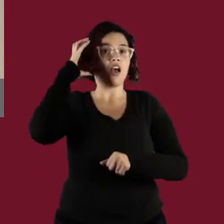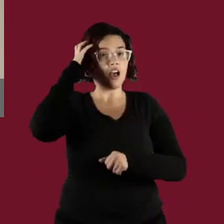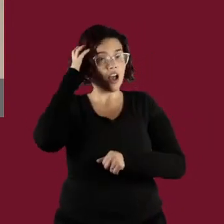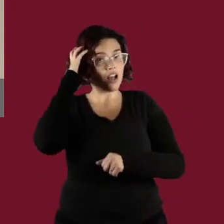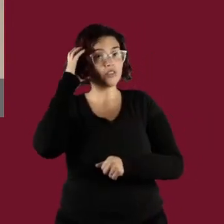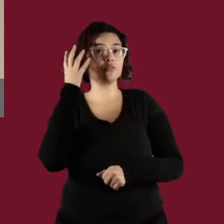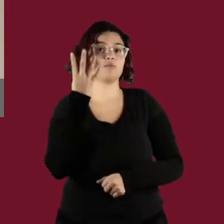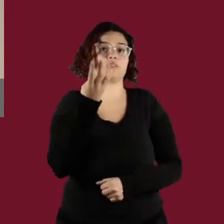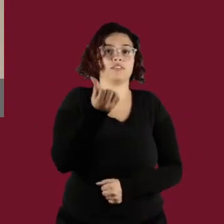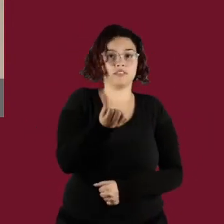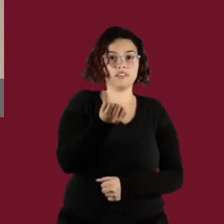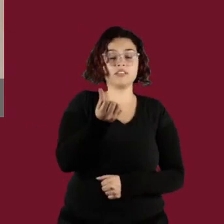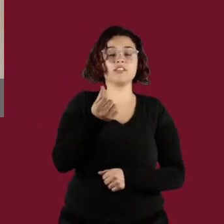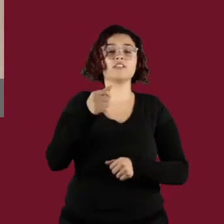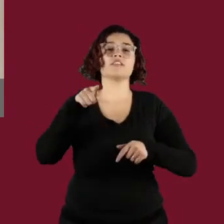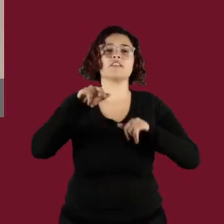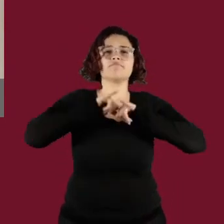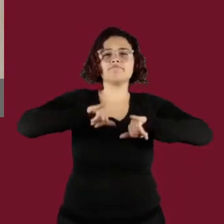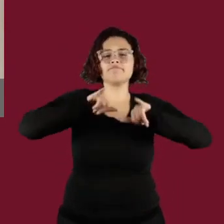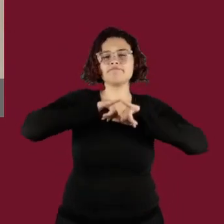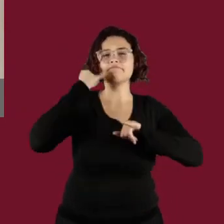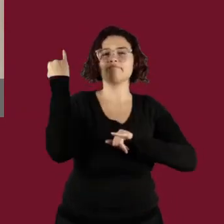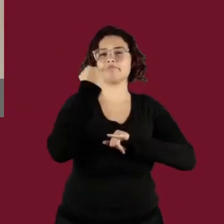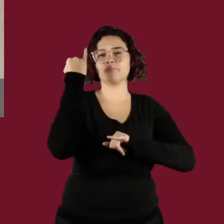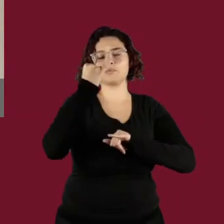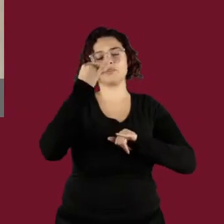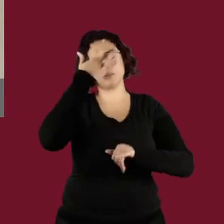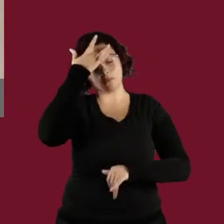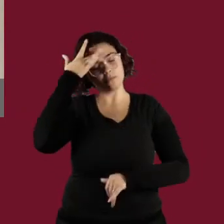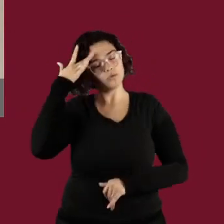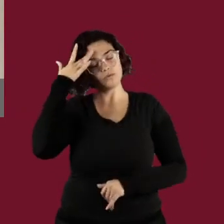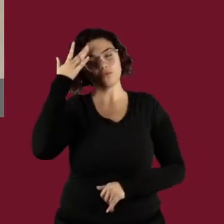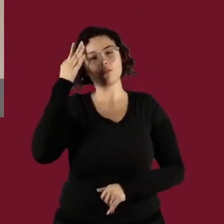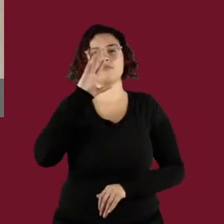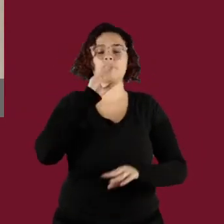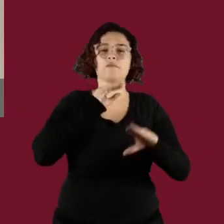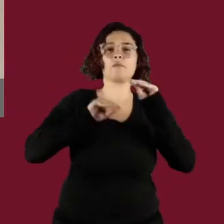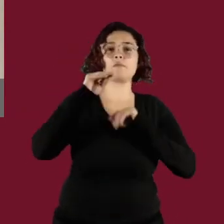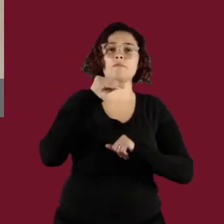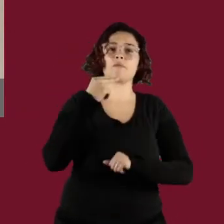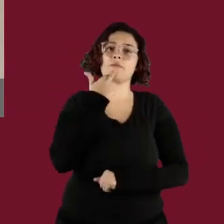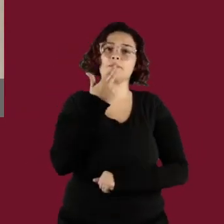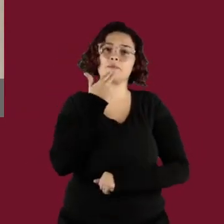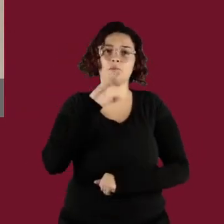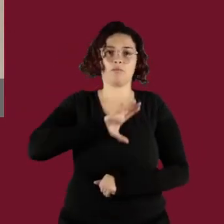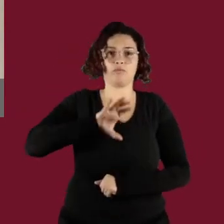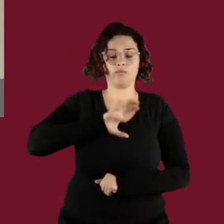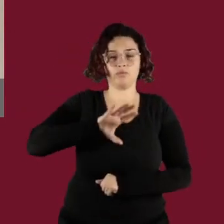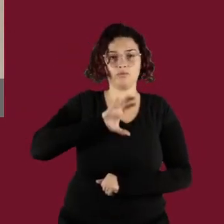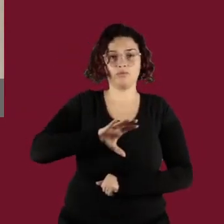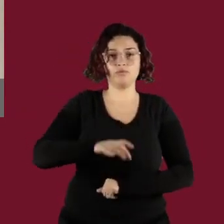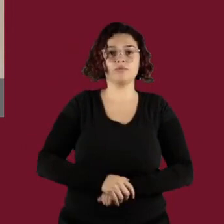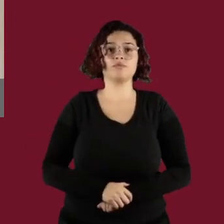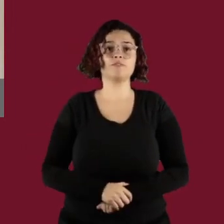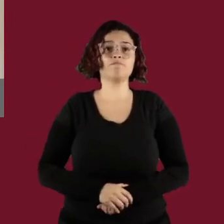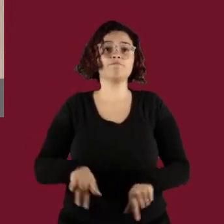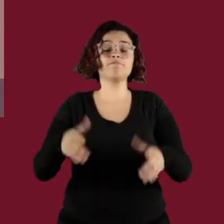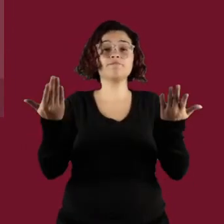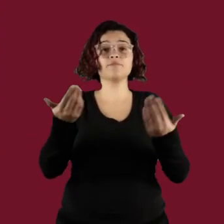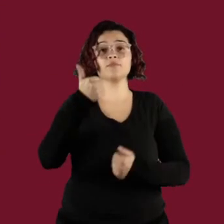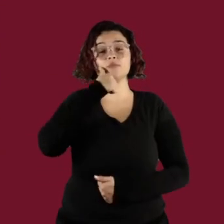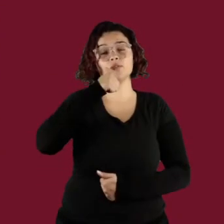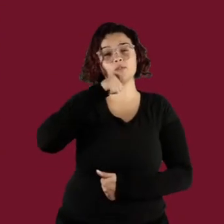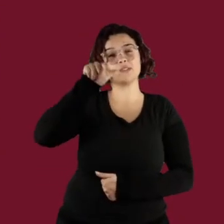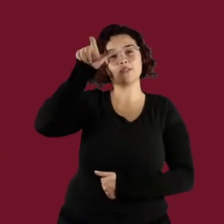sobre esse trabalho, essa plataforma, recebemos hoje Mônica Vilela Grayley, chefe da Agência Oficial de Notícias da ONU News